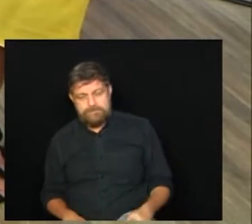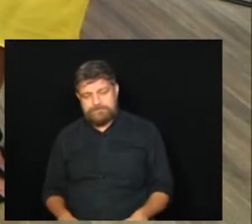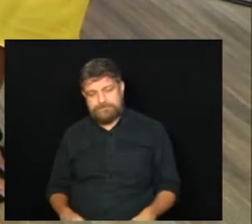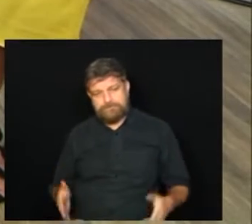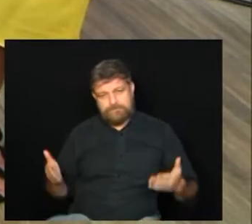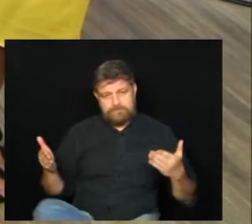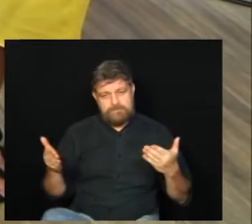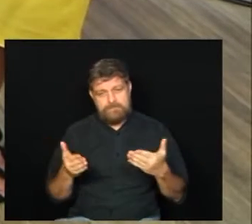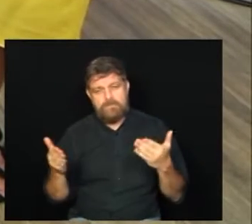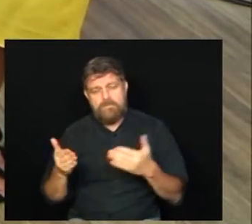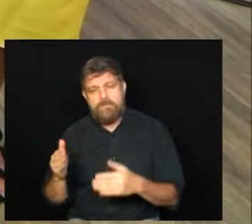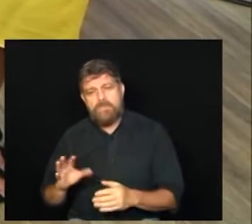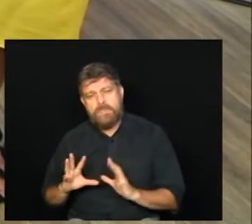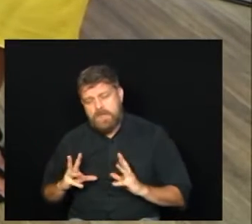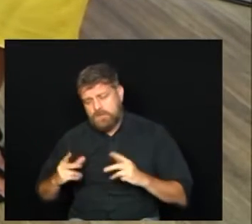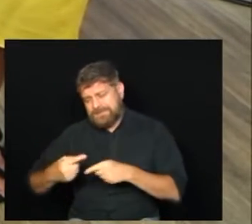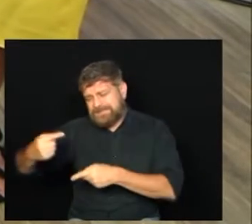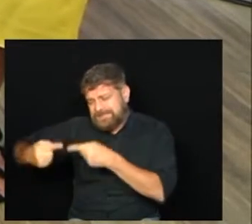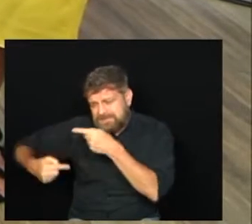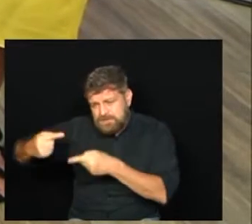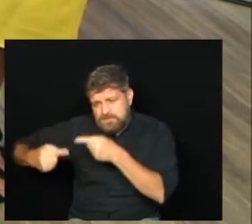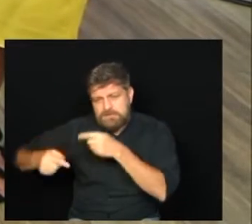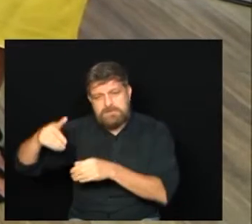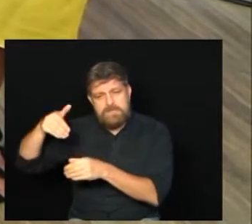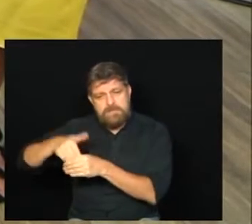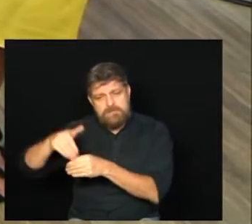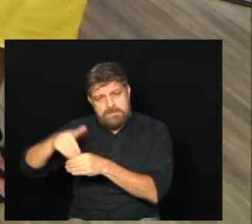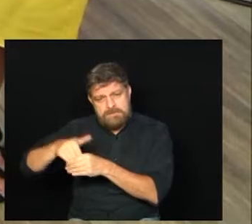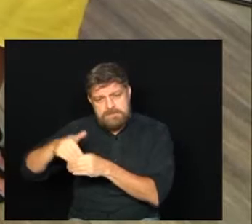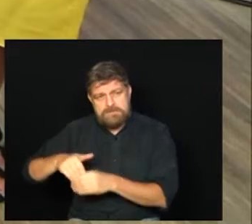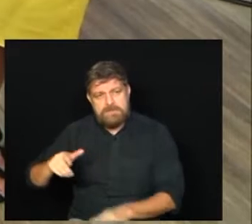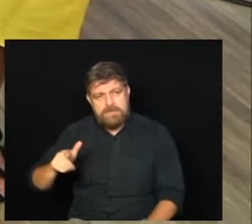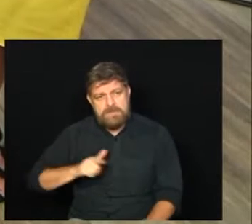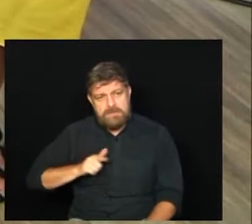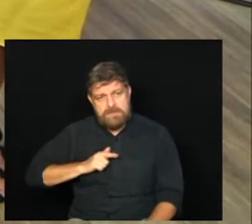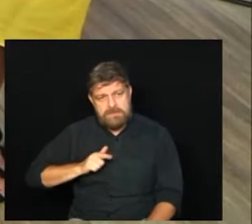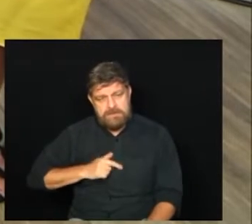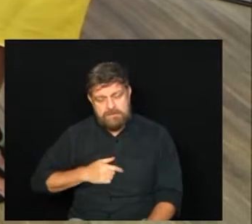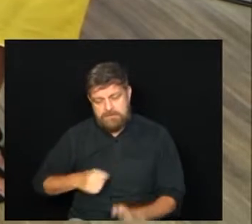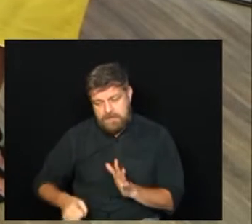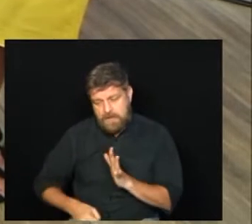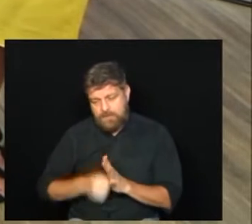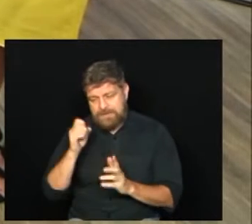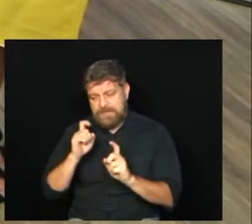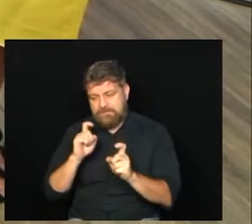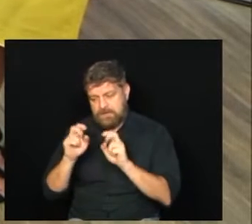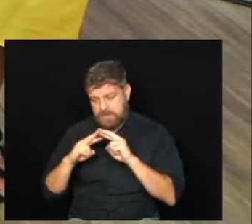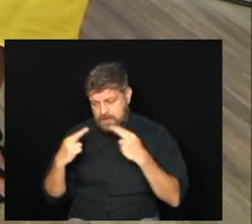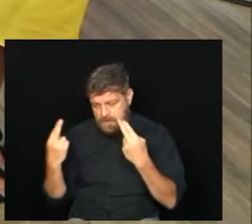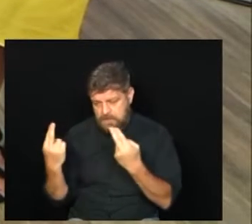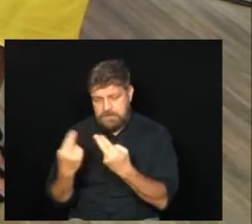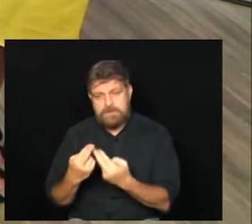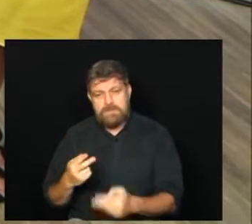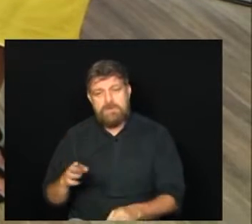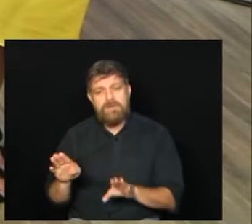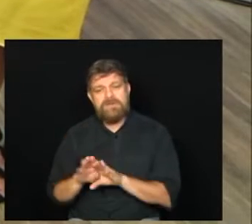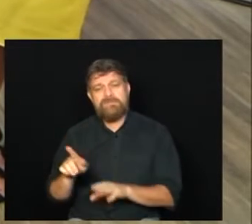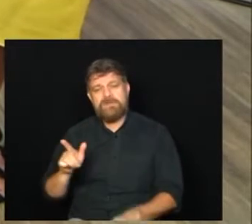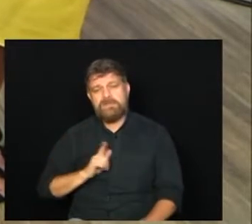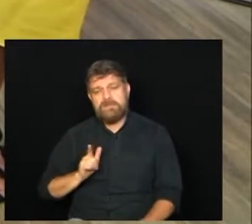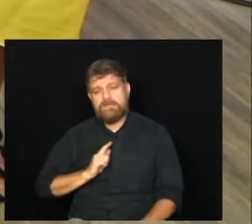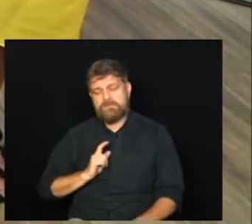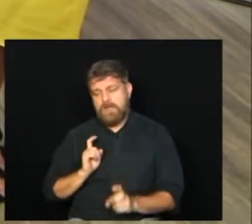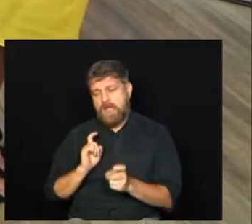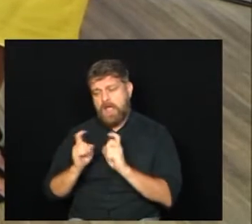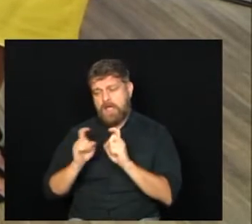Agora, além de todas as discussões e votações que nós tivemos nesta 8ª reunião ordinária, nós tivemos a reunião da